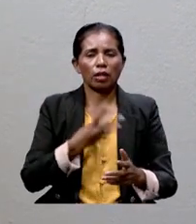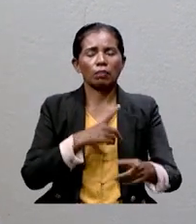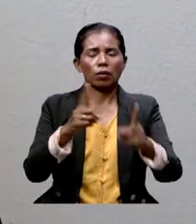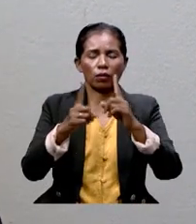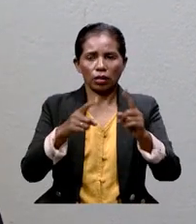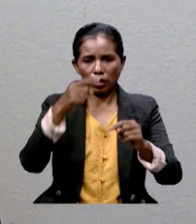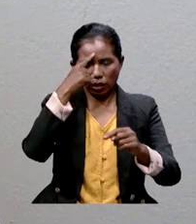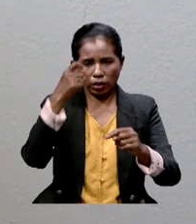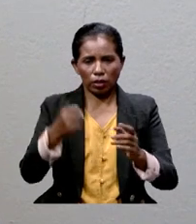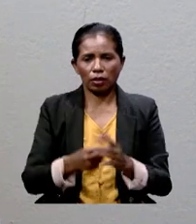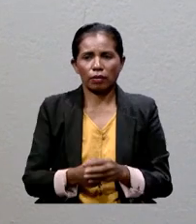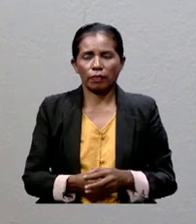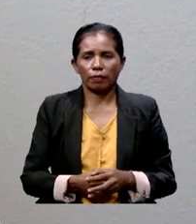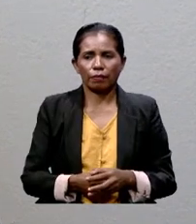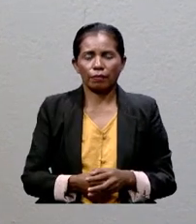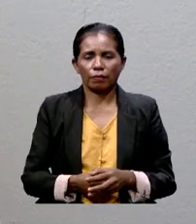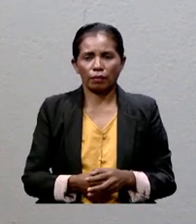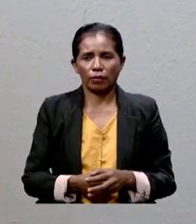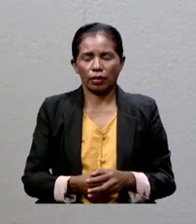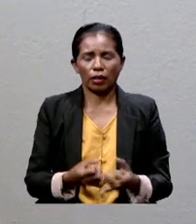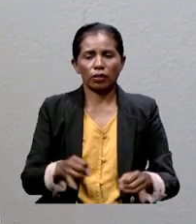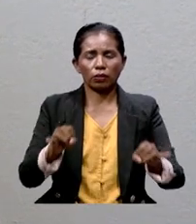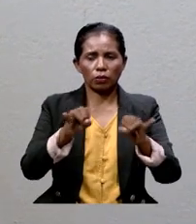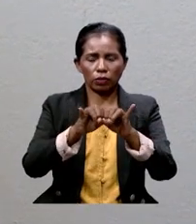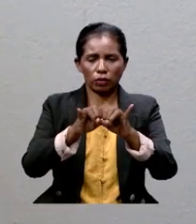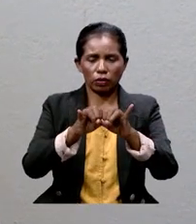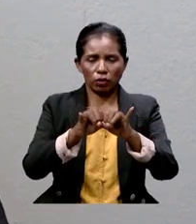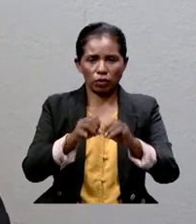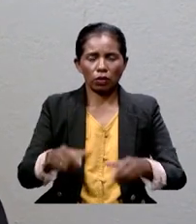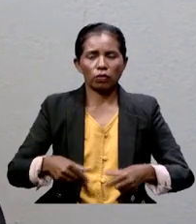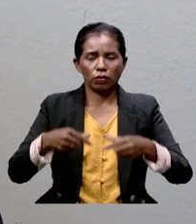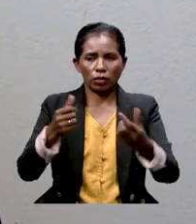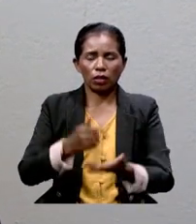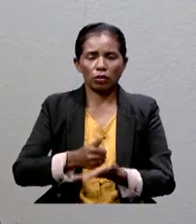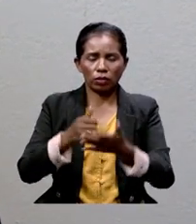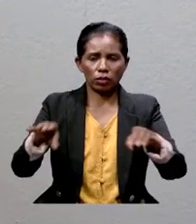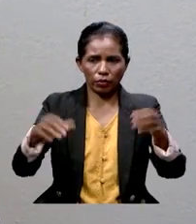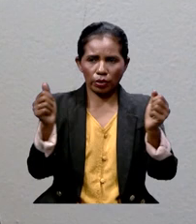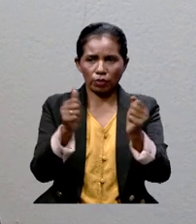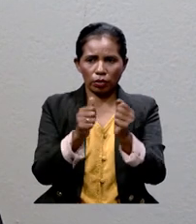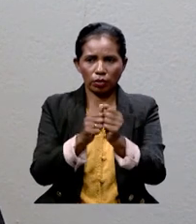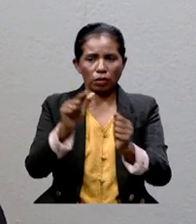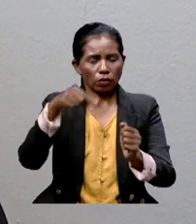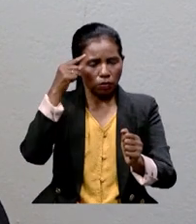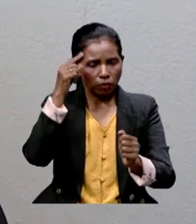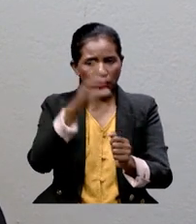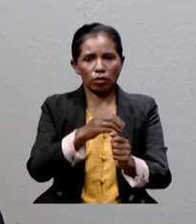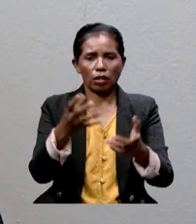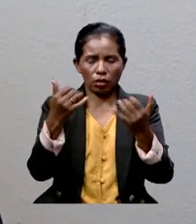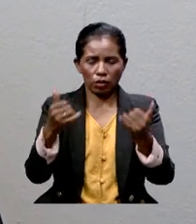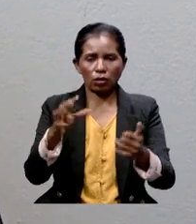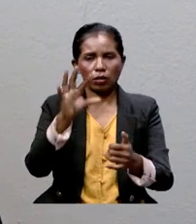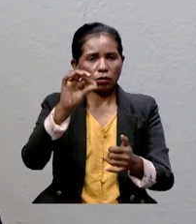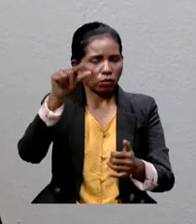também durante Ne Instituto Camões foi apoio à cooperação com governo e agora o nono